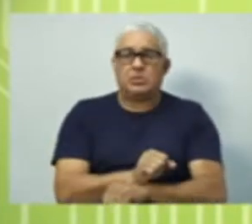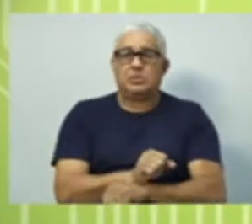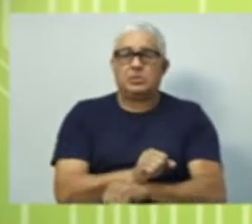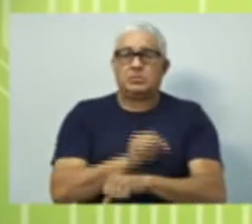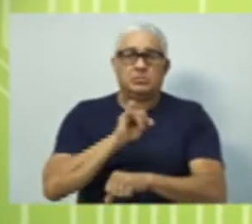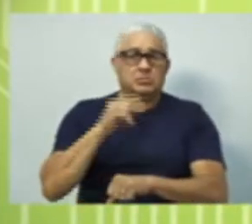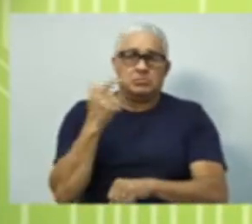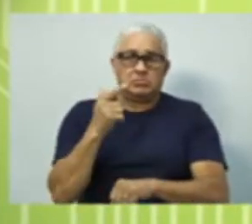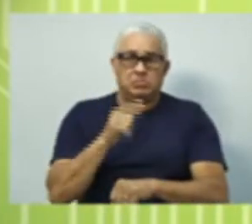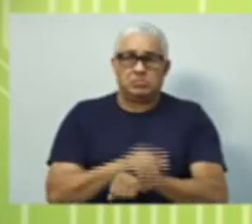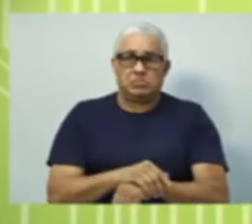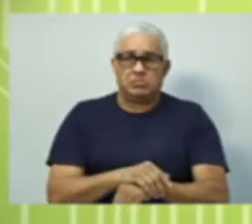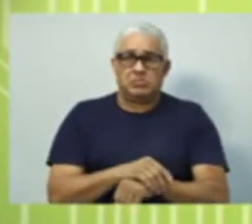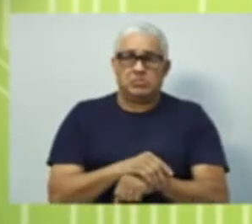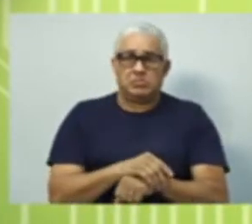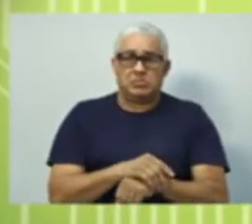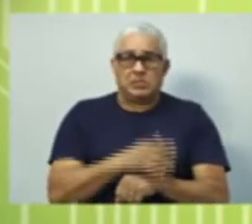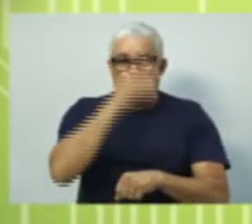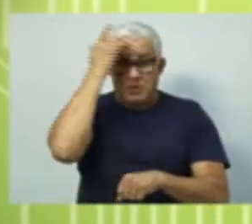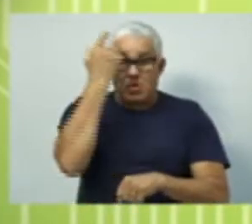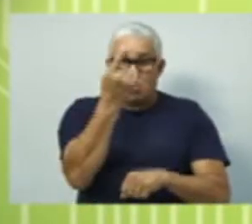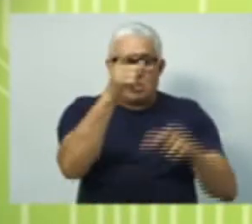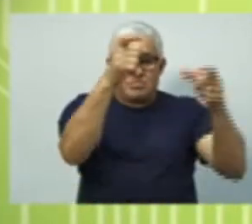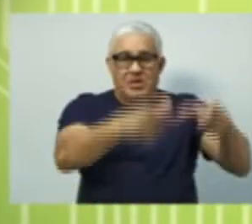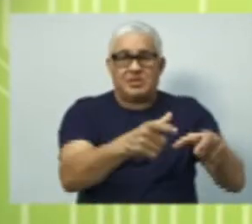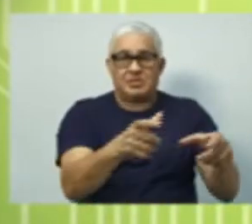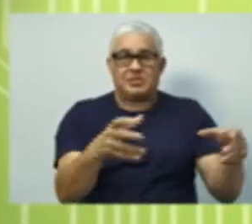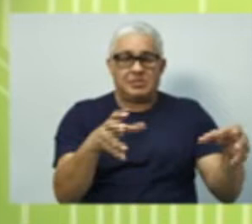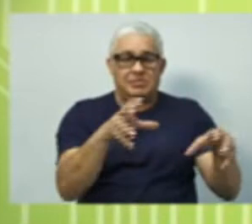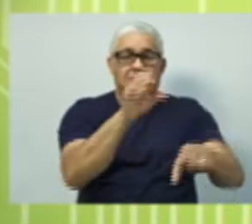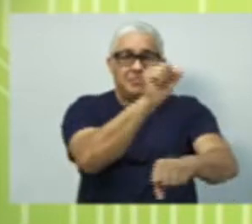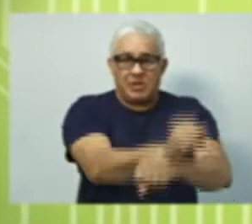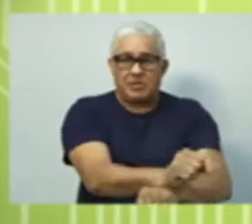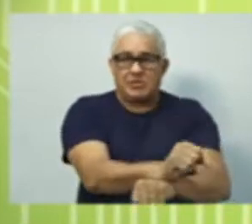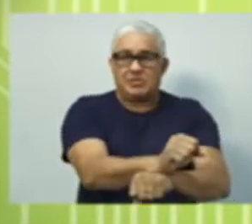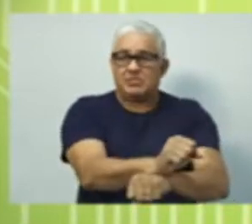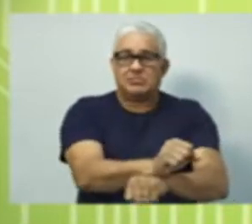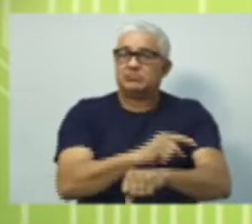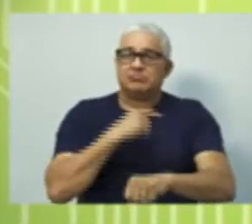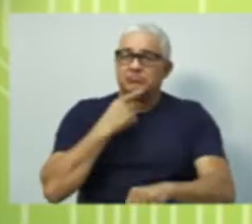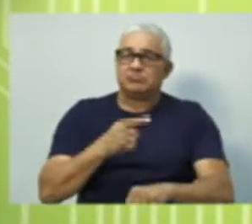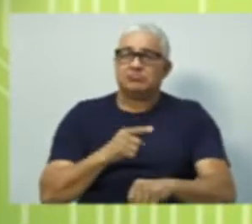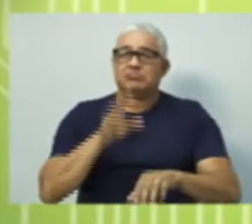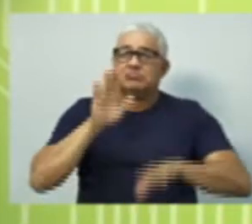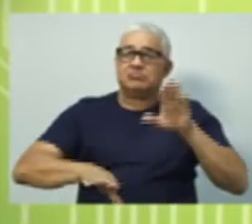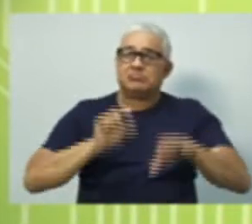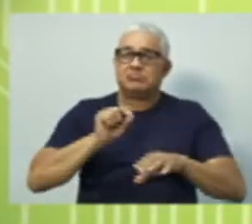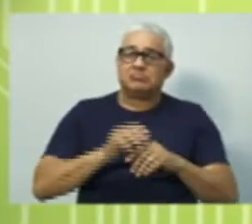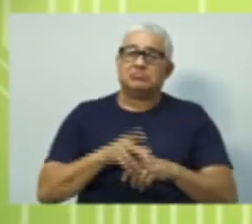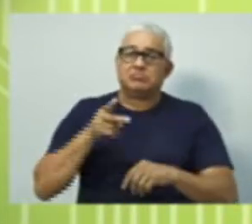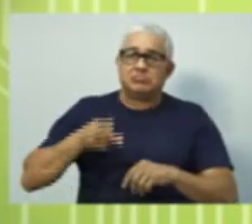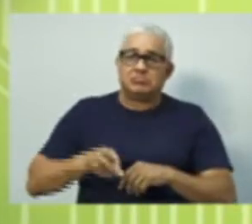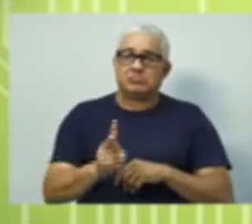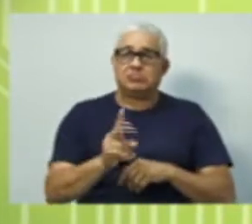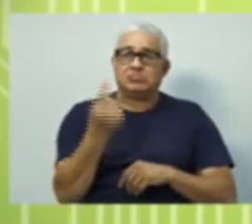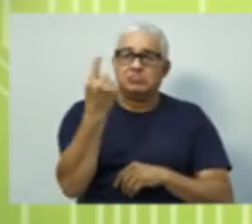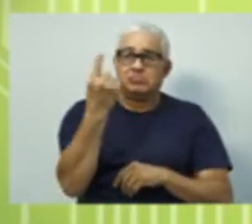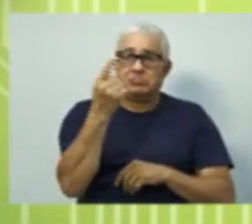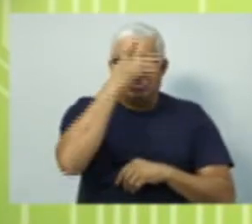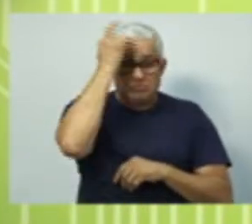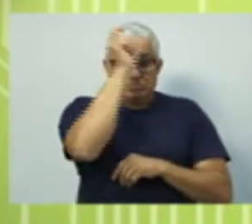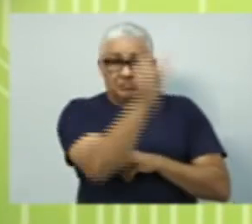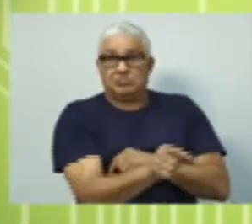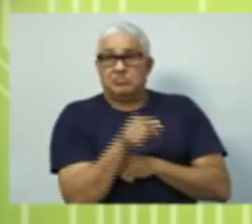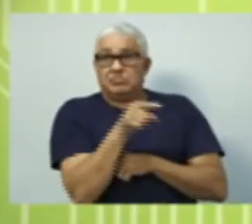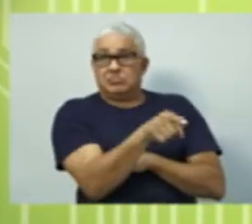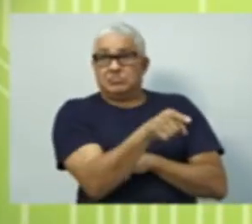vão dar continuidade ao teu pensamento, vai dar continuidade ao andamento da empresa, aos objetivos e às metas. Então é importante delegar, porque a empresa